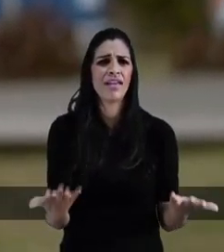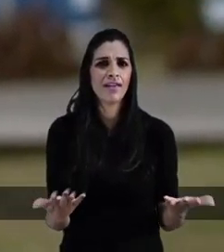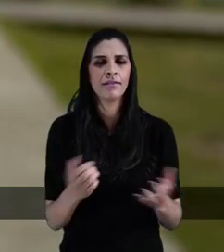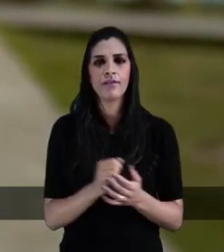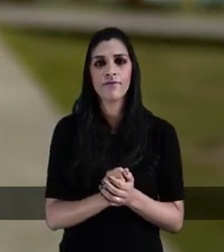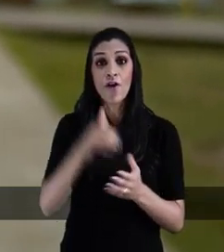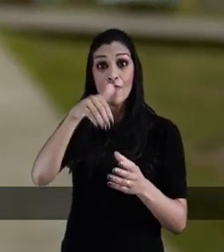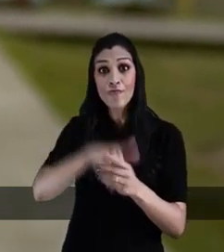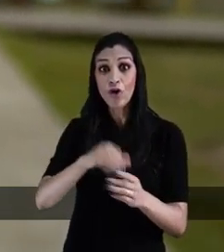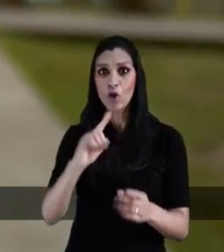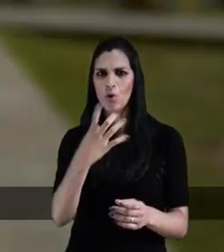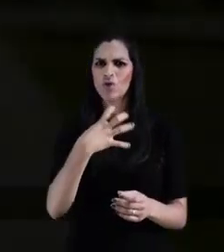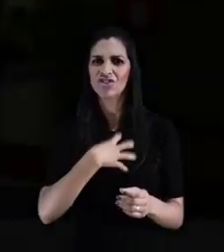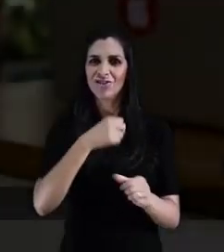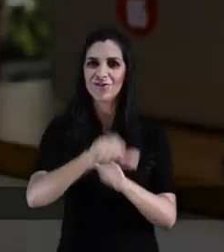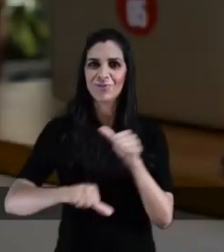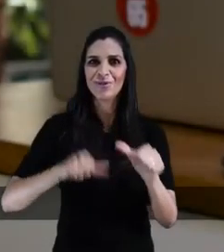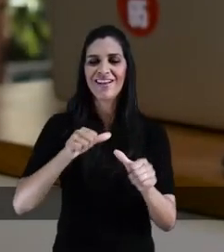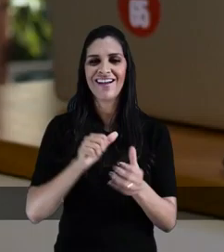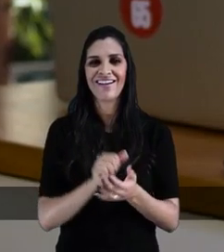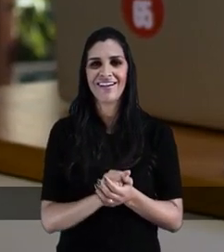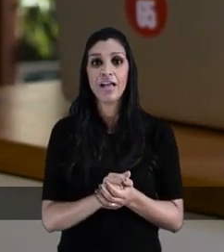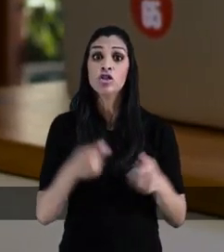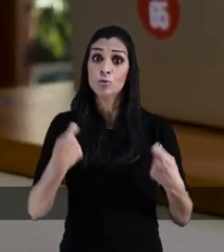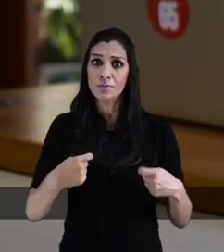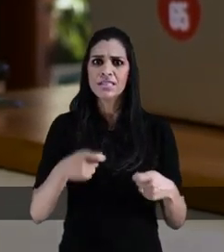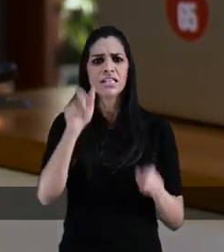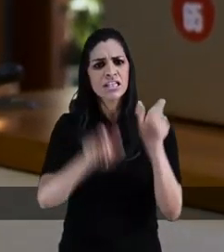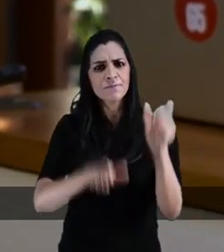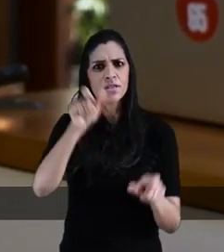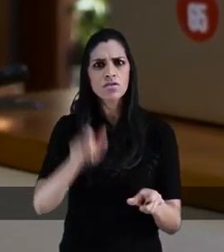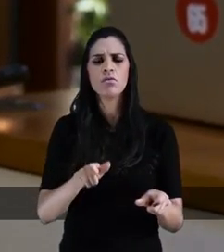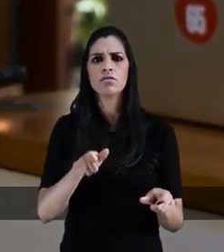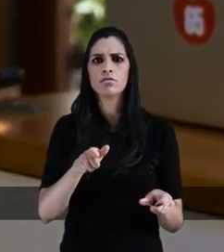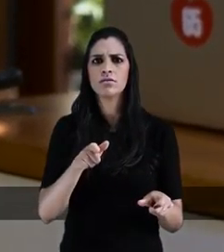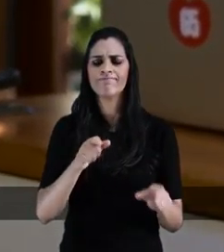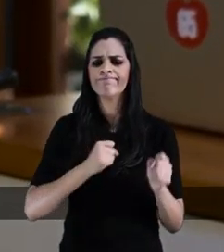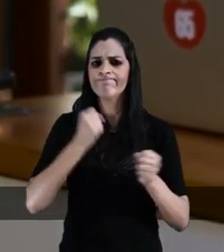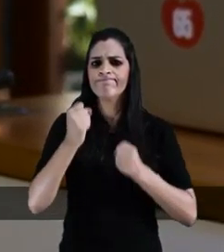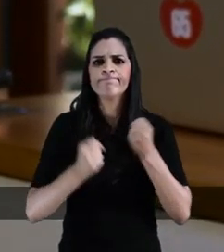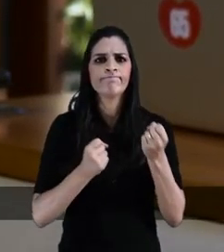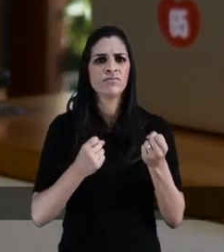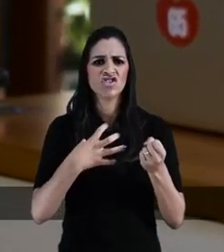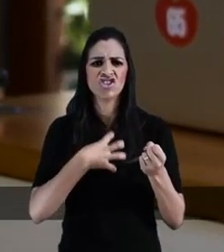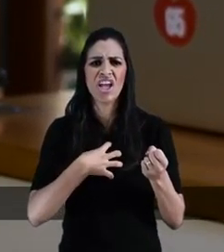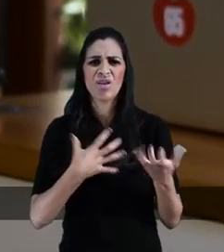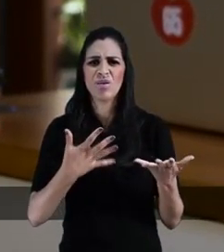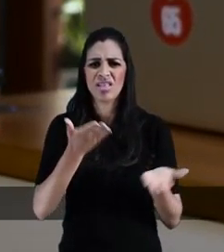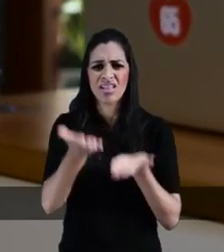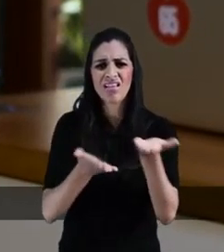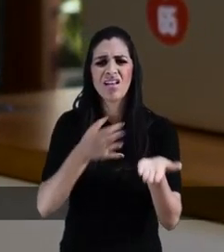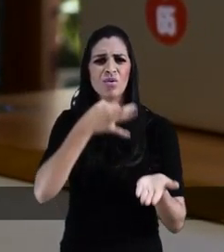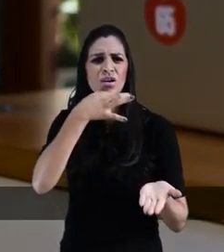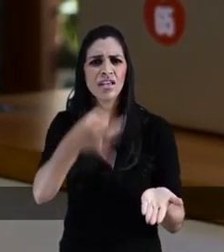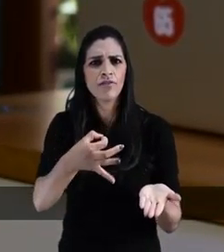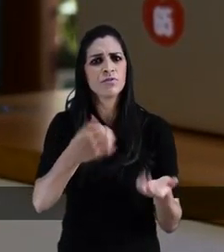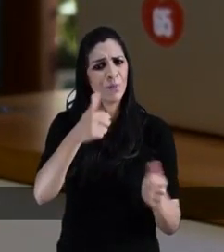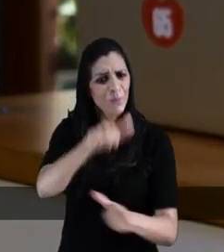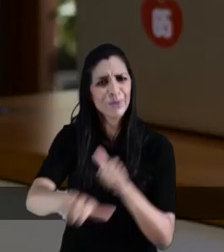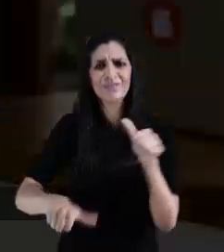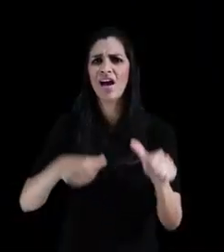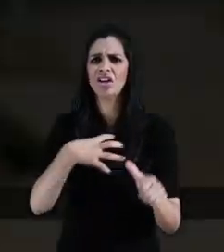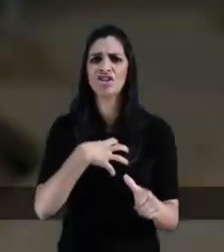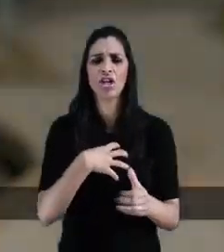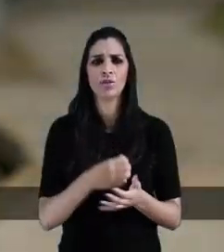única arma. Põe o teu voto na mão. A gente precisa que as pessoas se indignem com a forma como elas são tratadas, para elas deixarem de ser